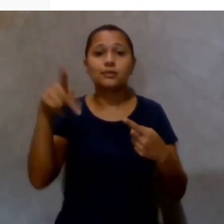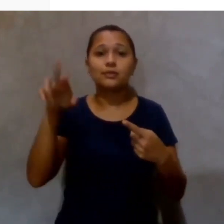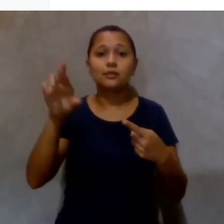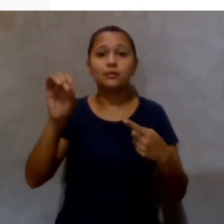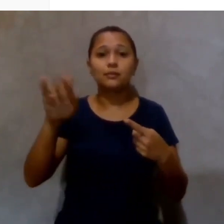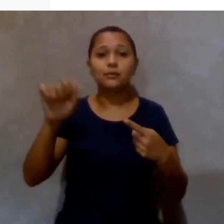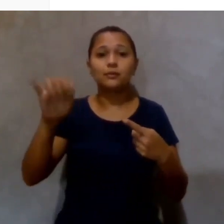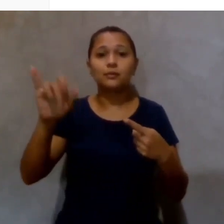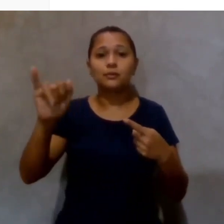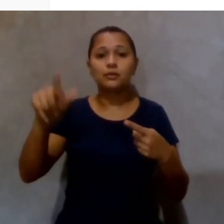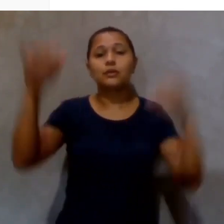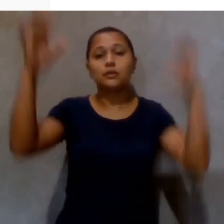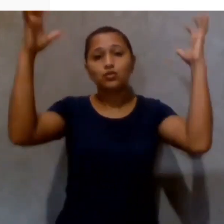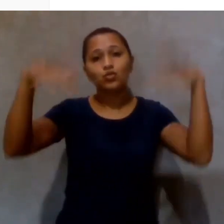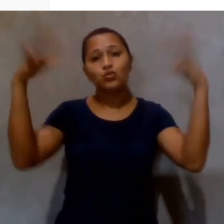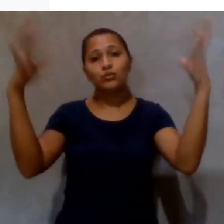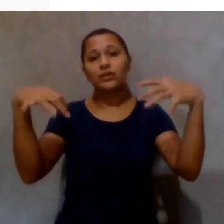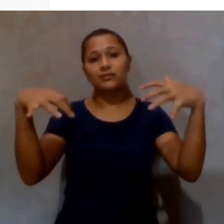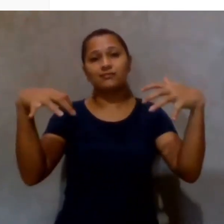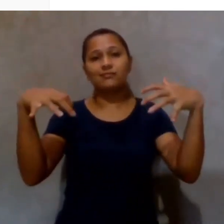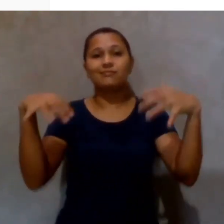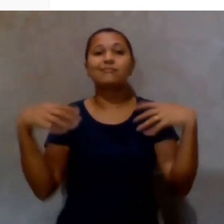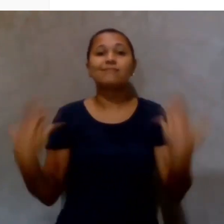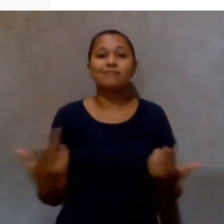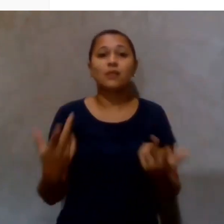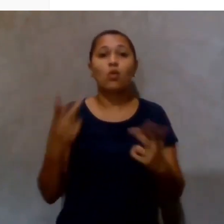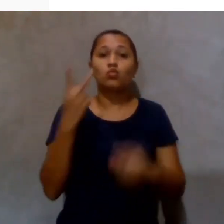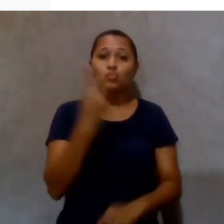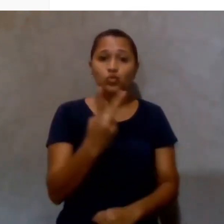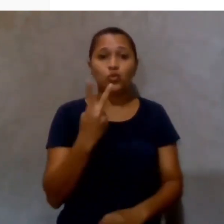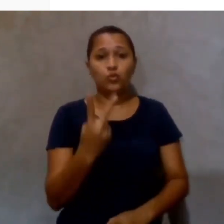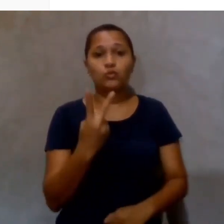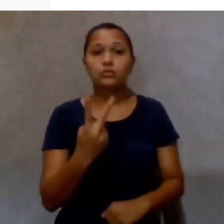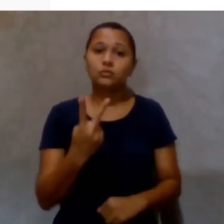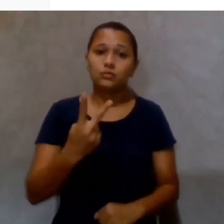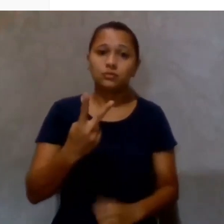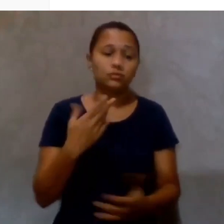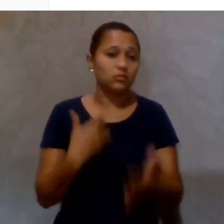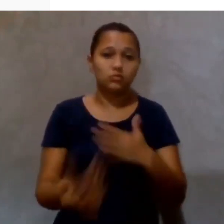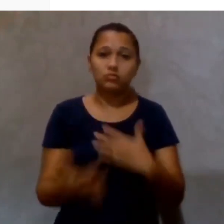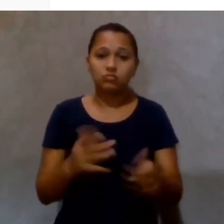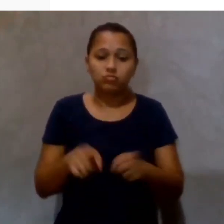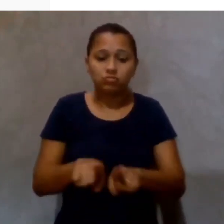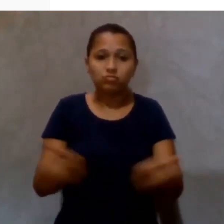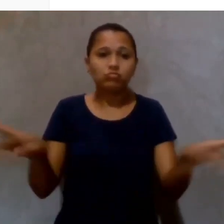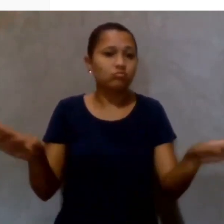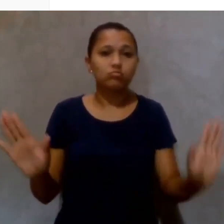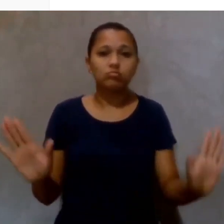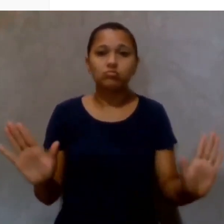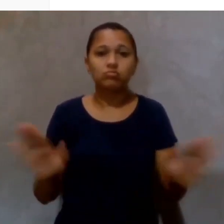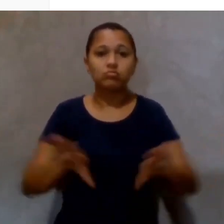probabilidade de chover. Então, como os eventos são sucessivos e independentes,